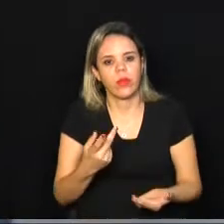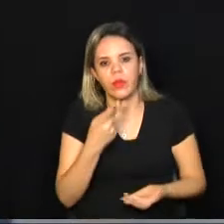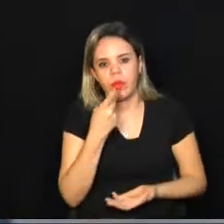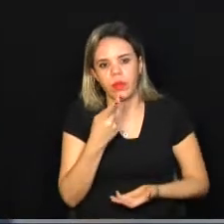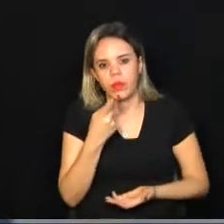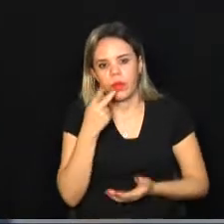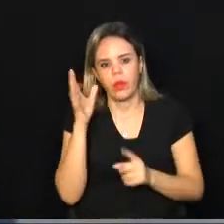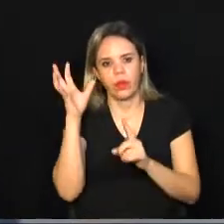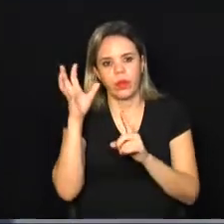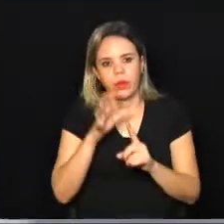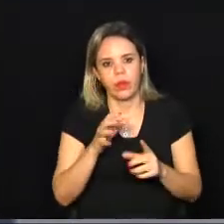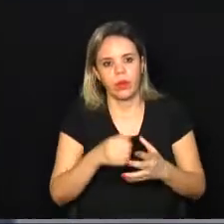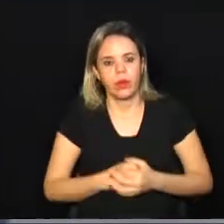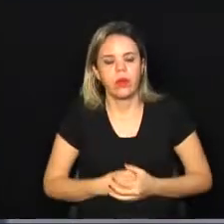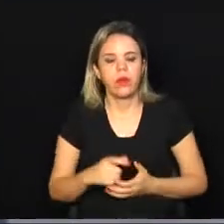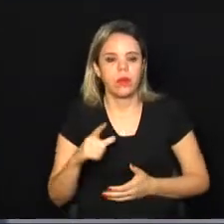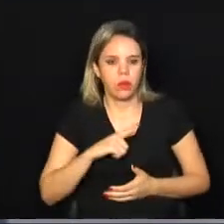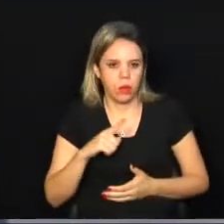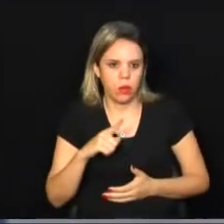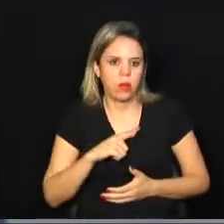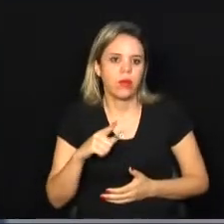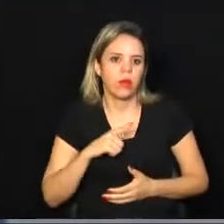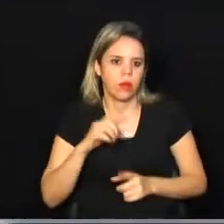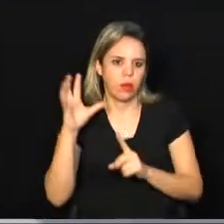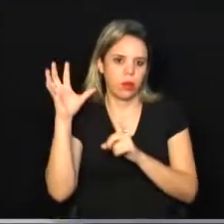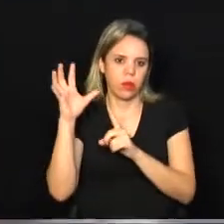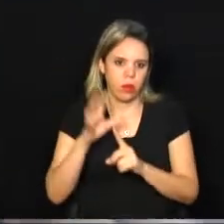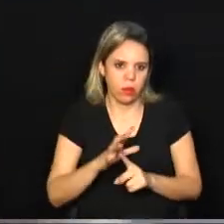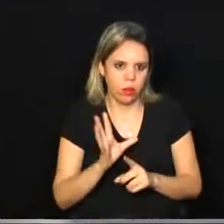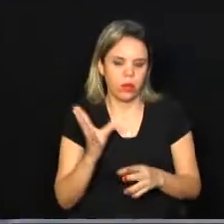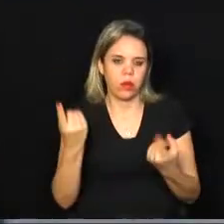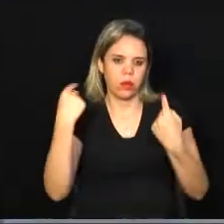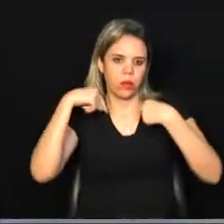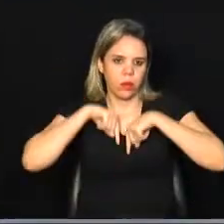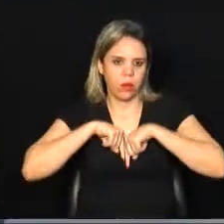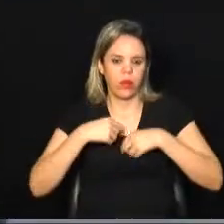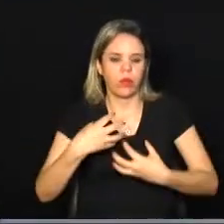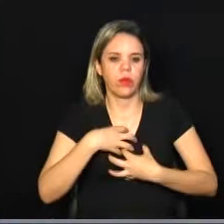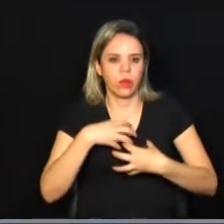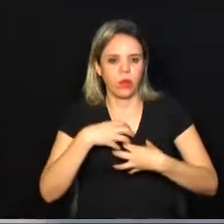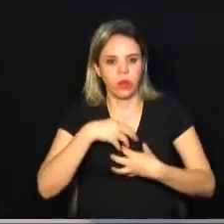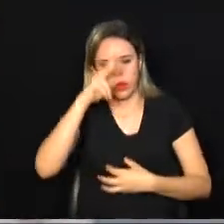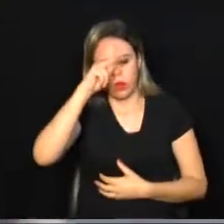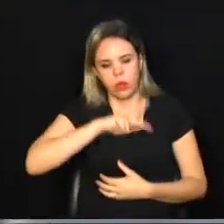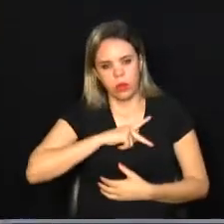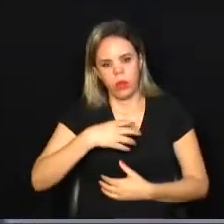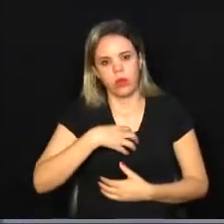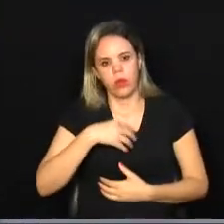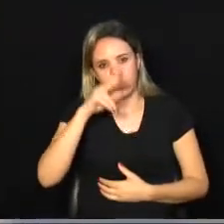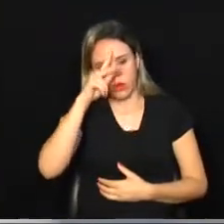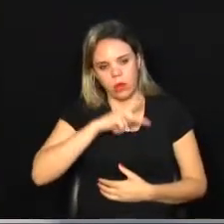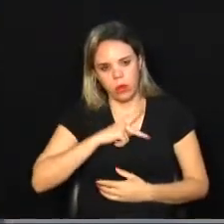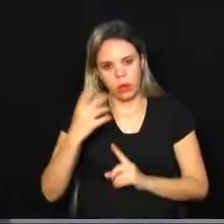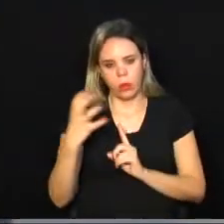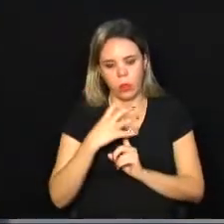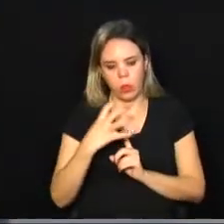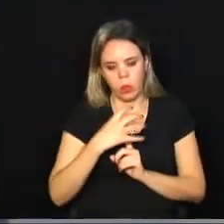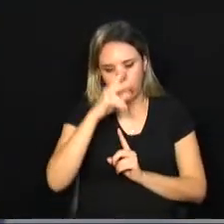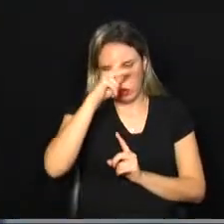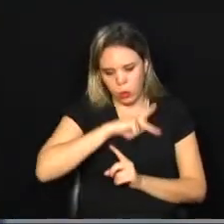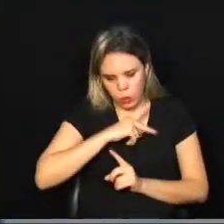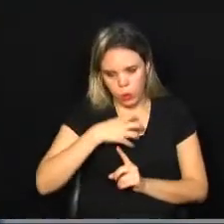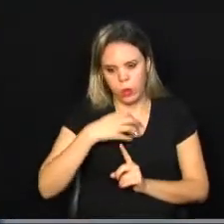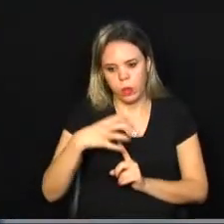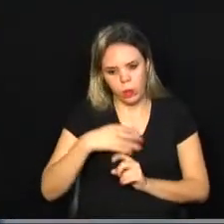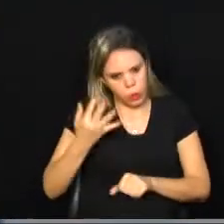de pressão, existe a pressão interna, que é aquela que a gente coloca sobre nós mesmos, o atleta coloca